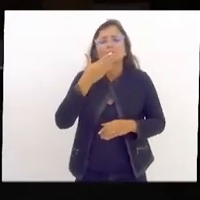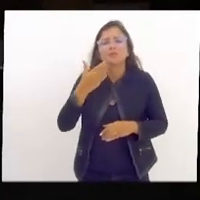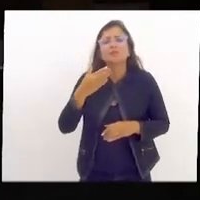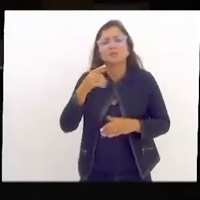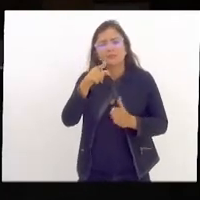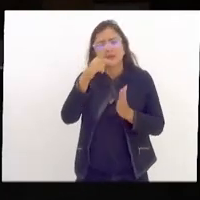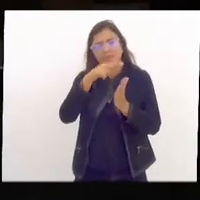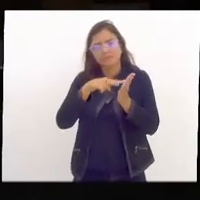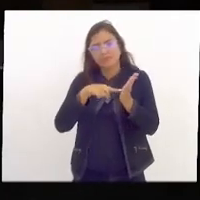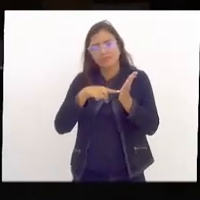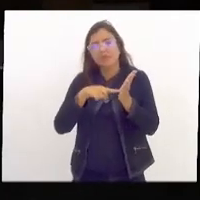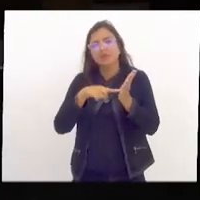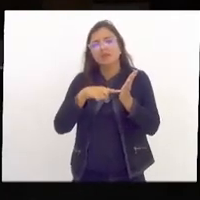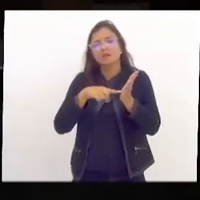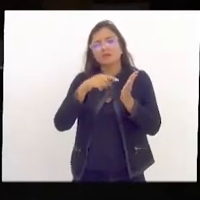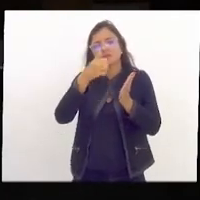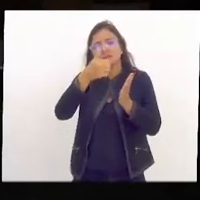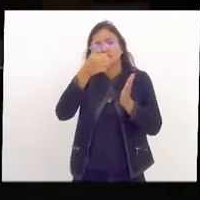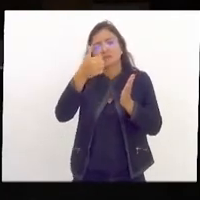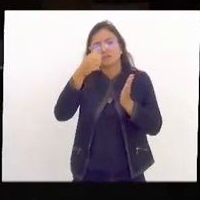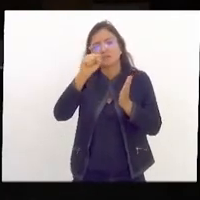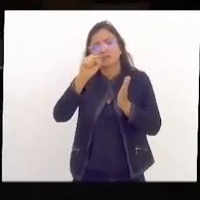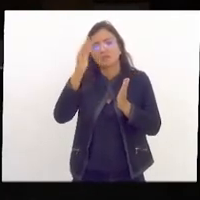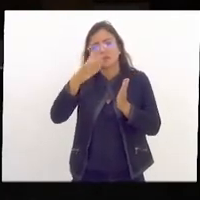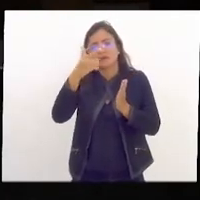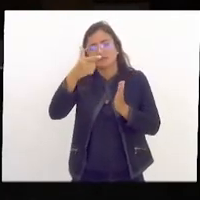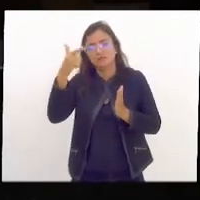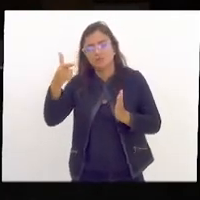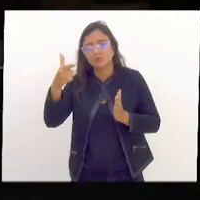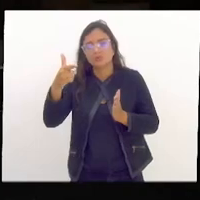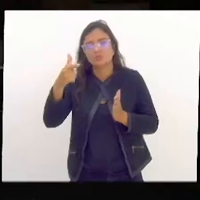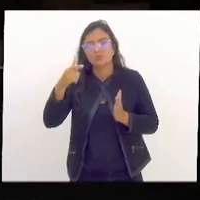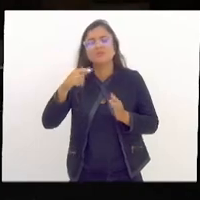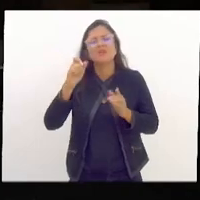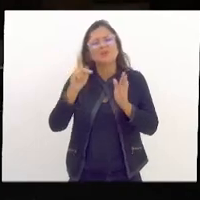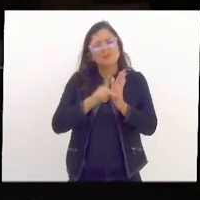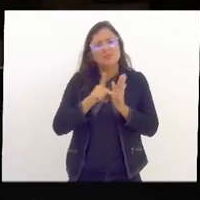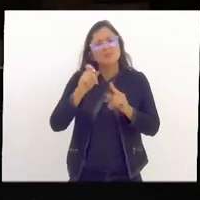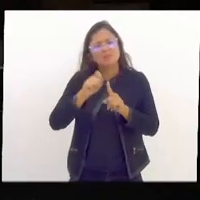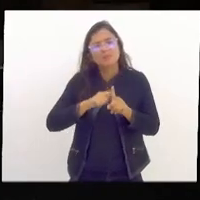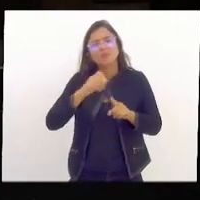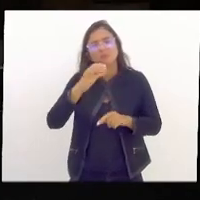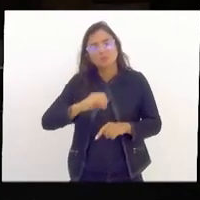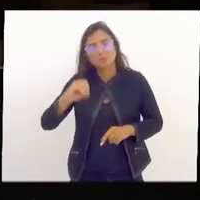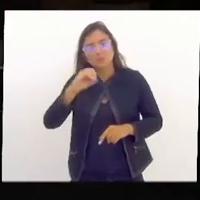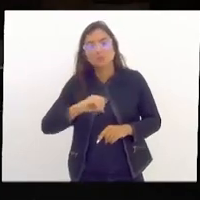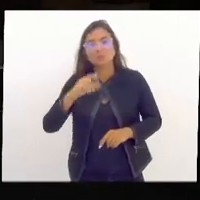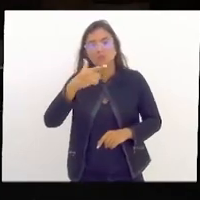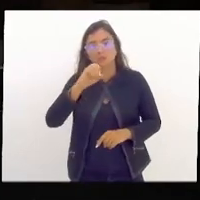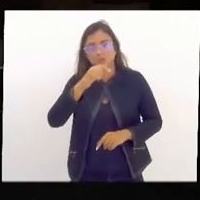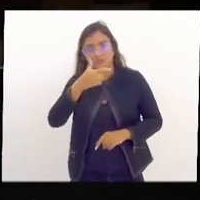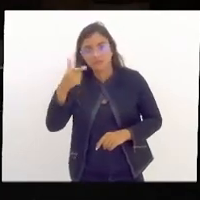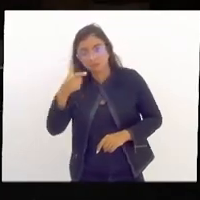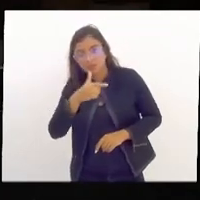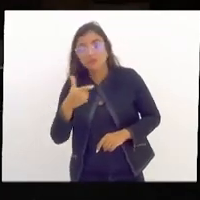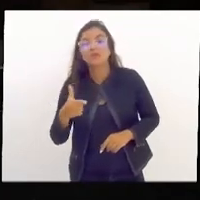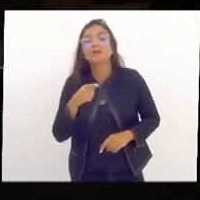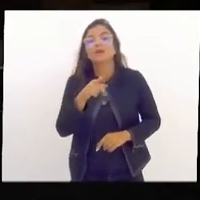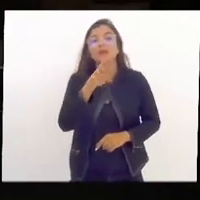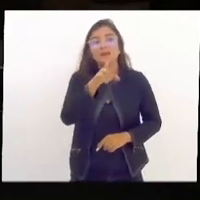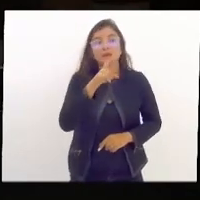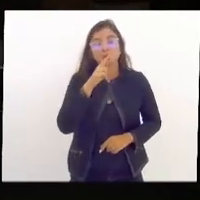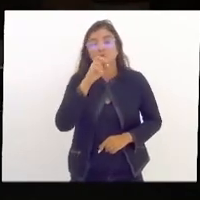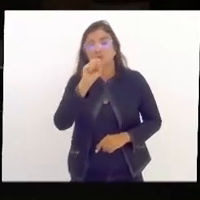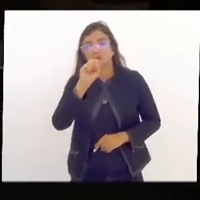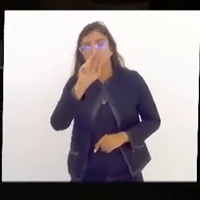118/22, de 10 de outubro de 22, que fala o seguinte, a resposta que a Supervia, eu fiz um